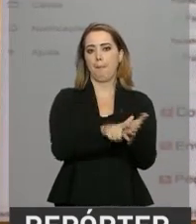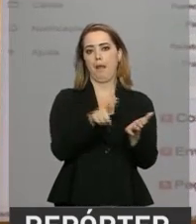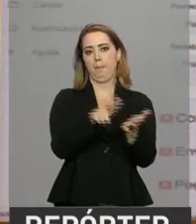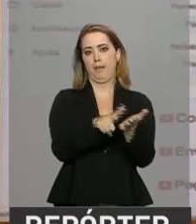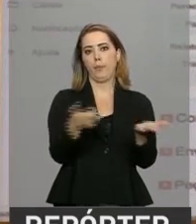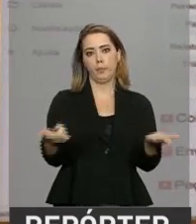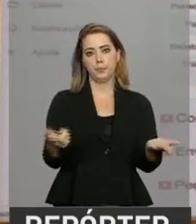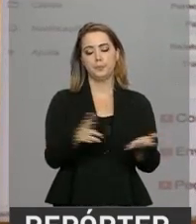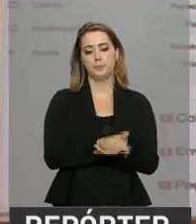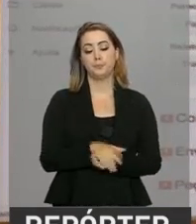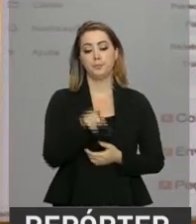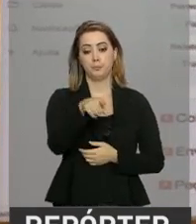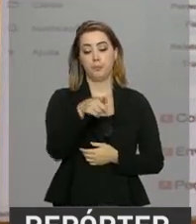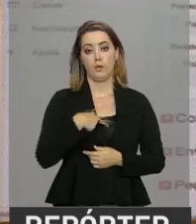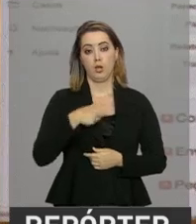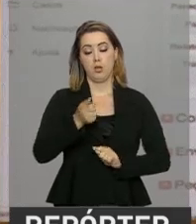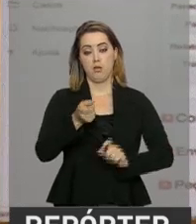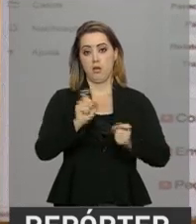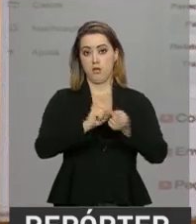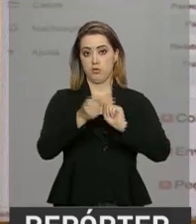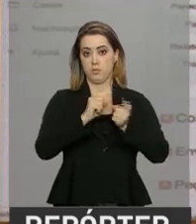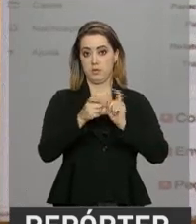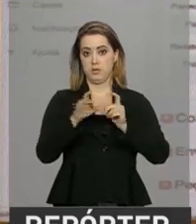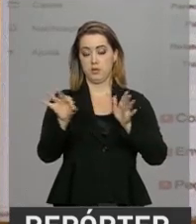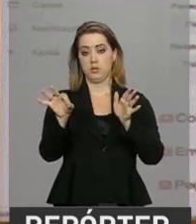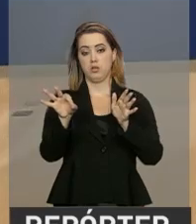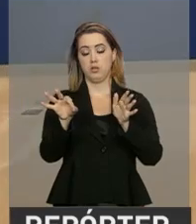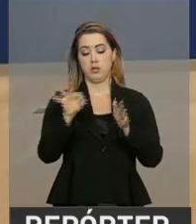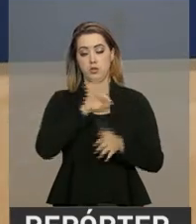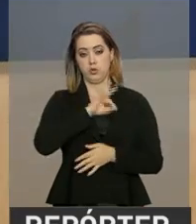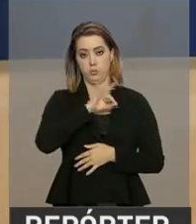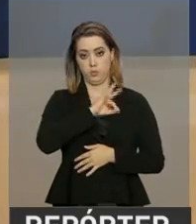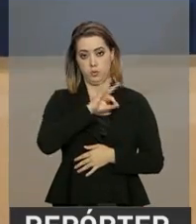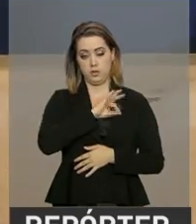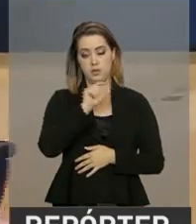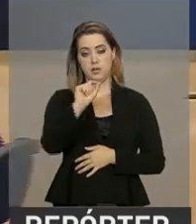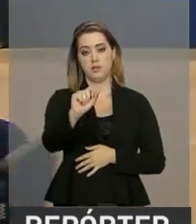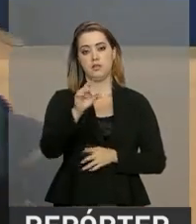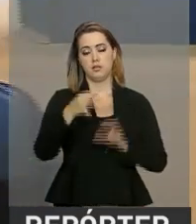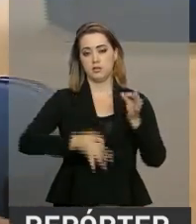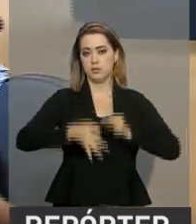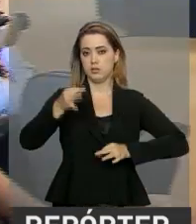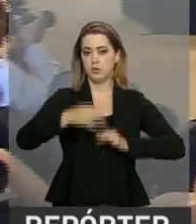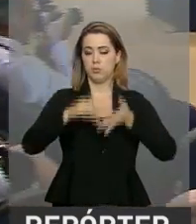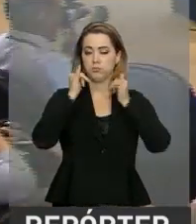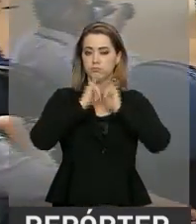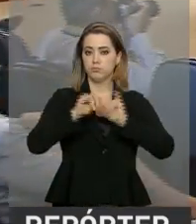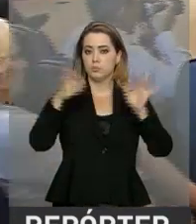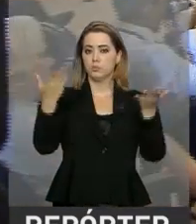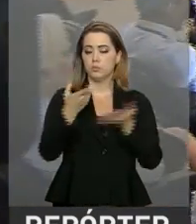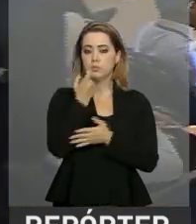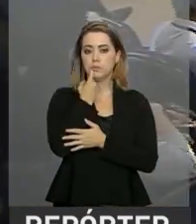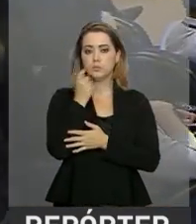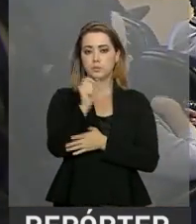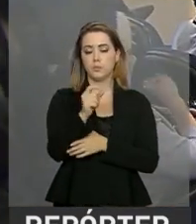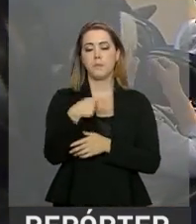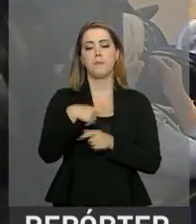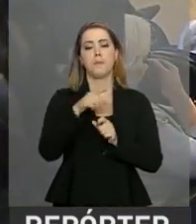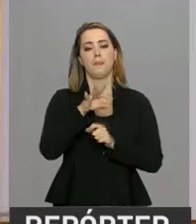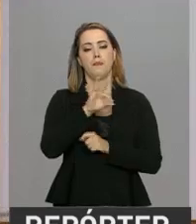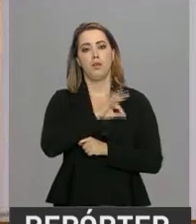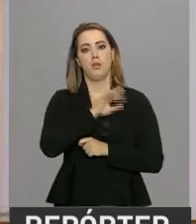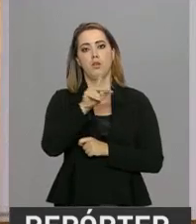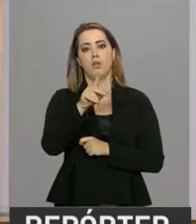o EPOL, Sistema de Gestão da Atividade de Polícia Judiciária, lançado nesta sexta-feira, a Polícia Federal vai poder